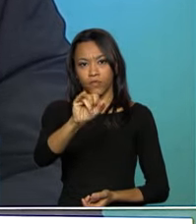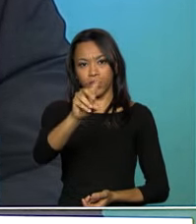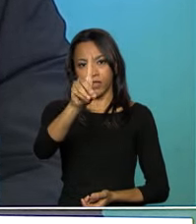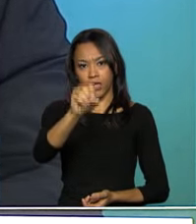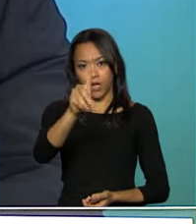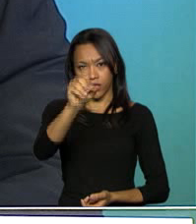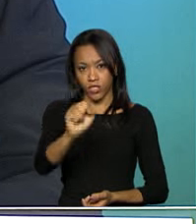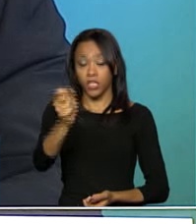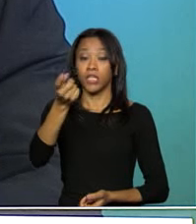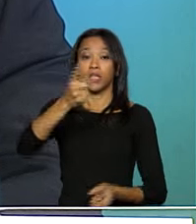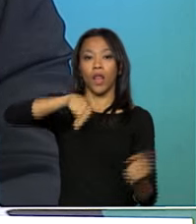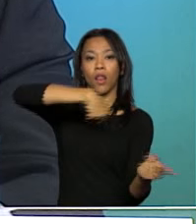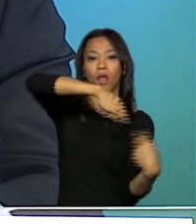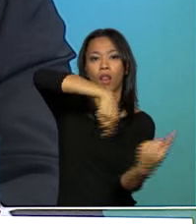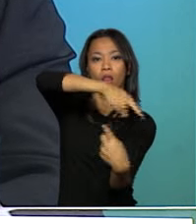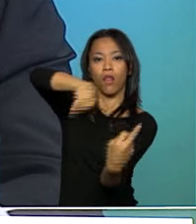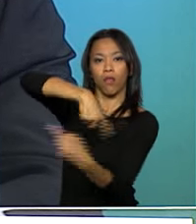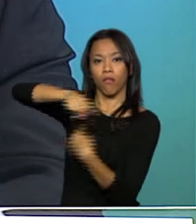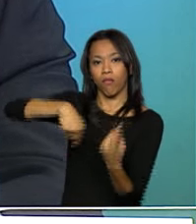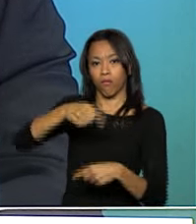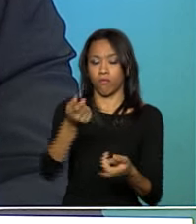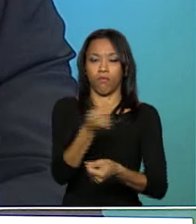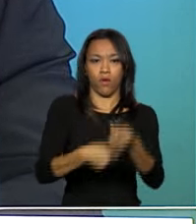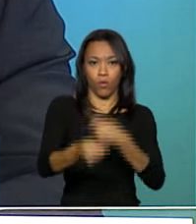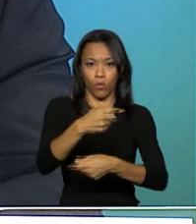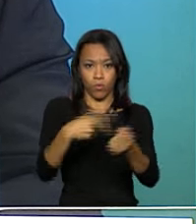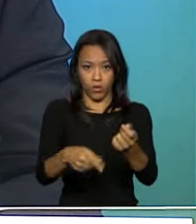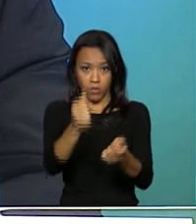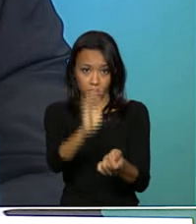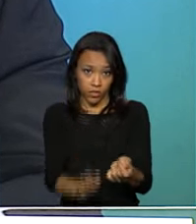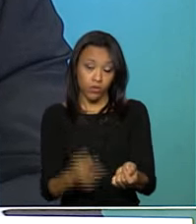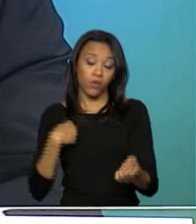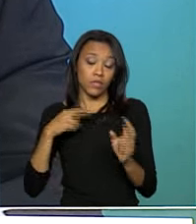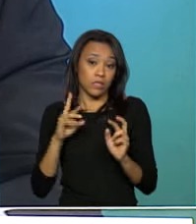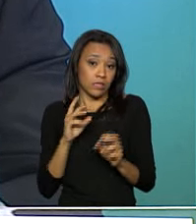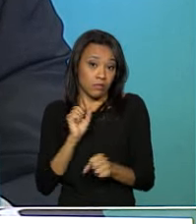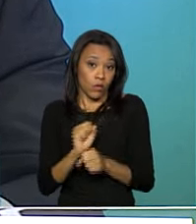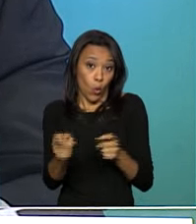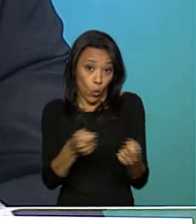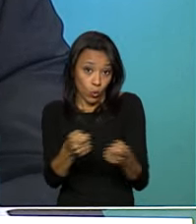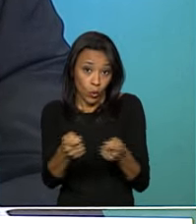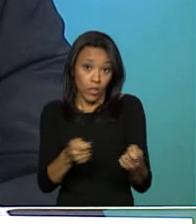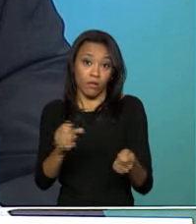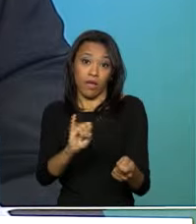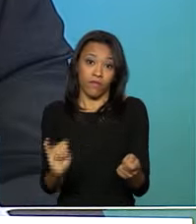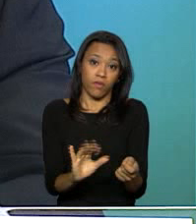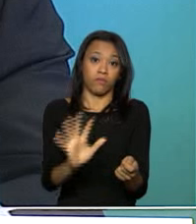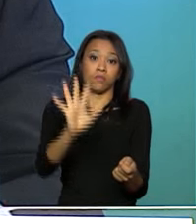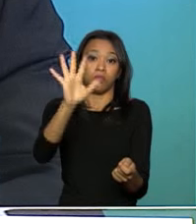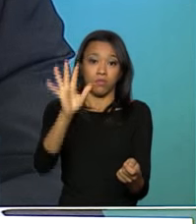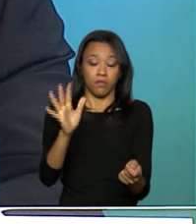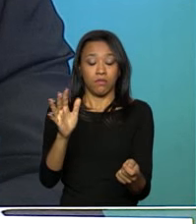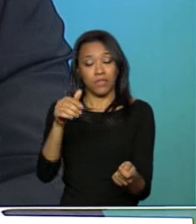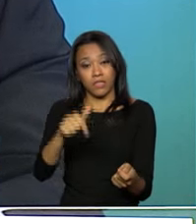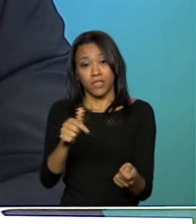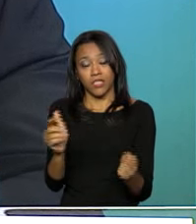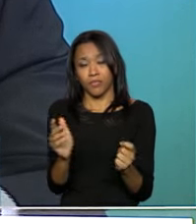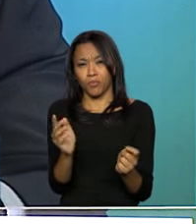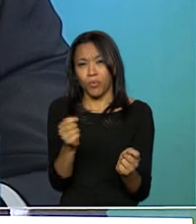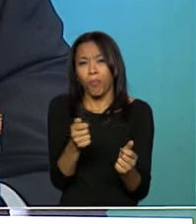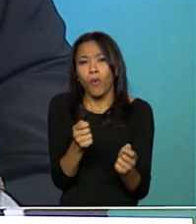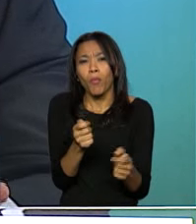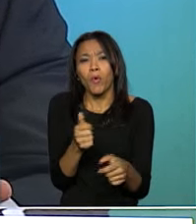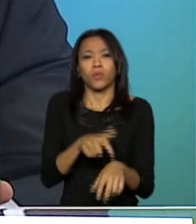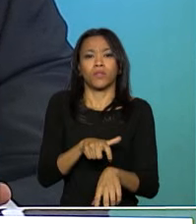em andamento que são as medidas para controle da inflação nós esperamos que que esse aumento de inflação que ocorre nesse ano eh seja temporário